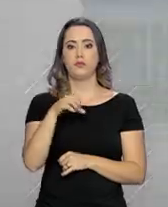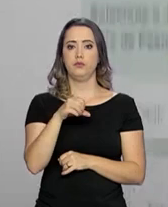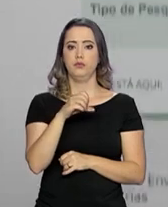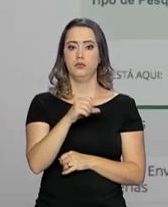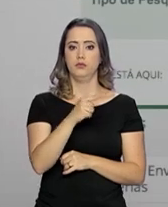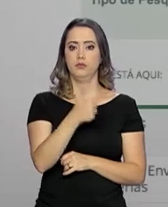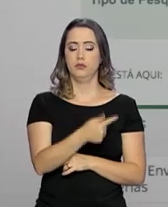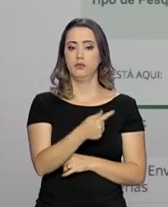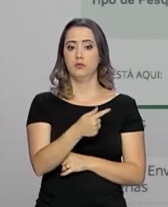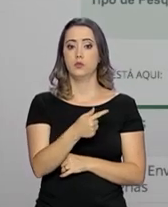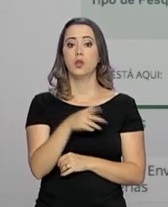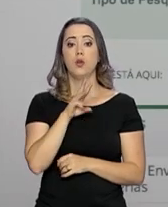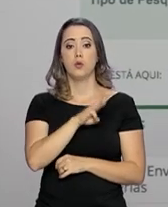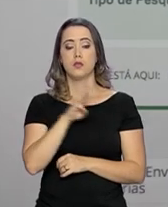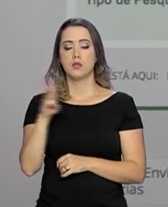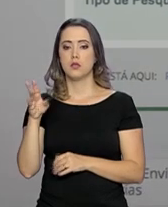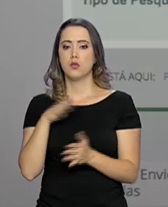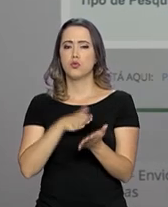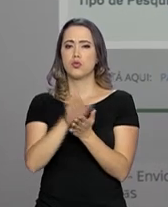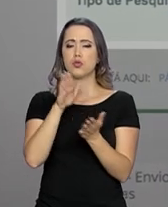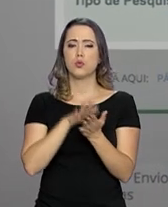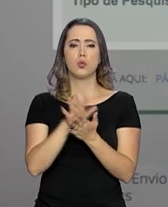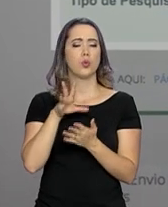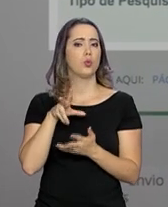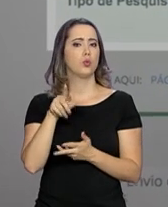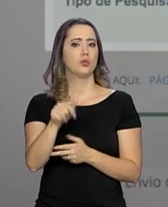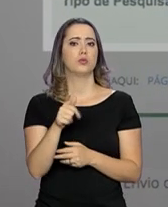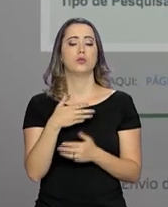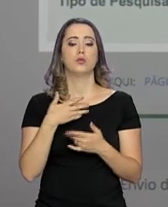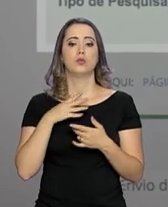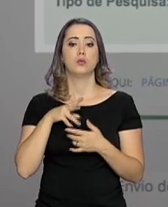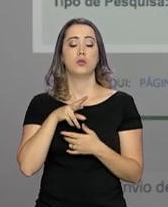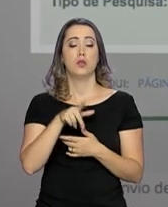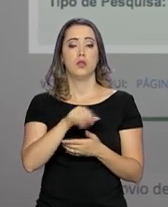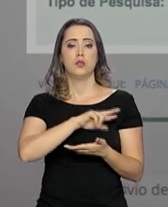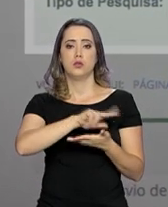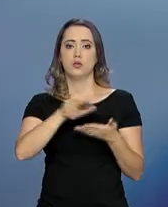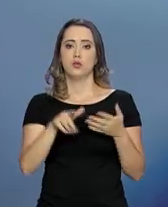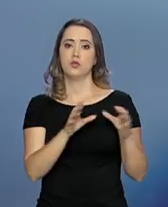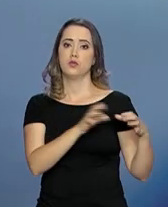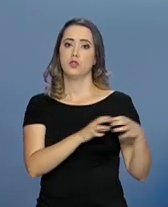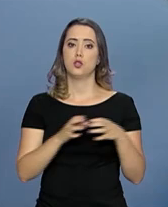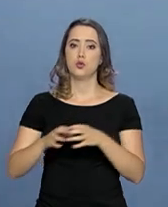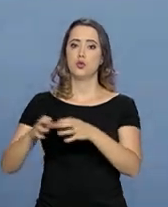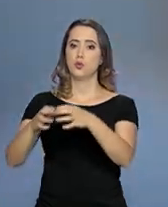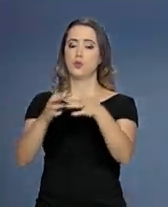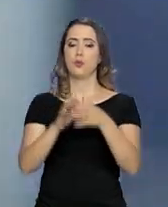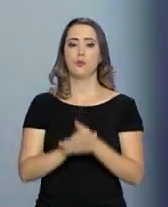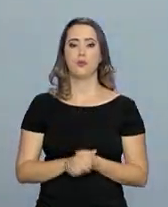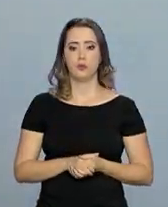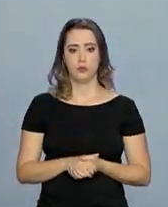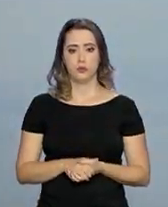1997, o site publica milhares de páginas distribuídas em diferentes seções.